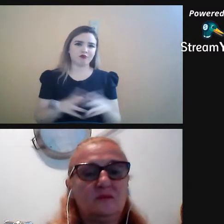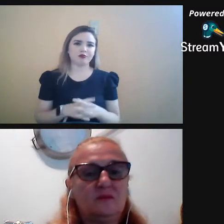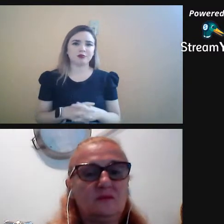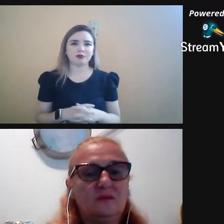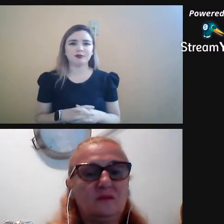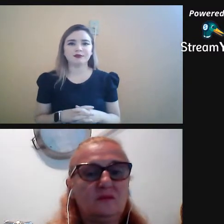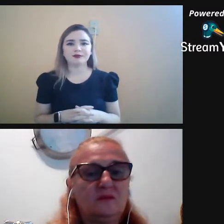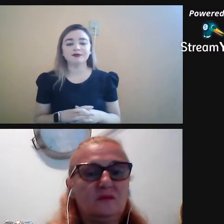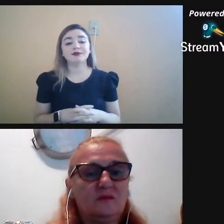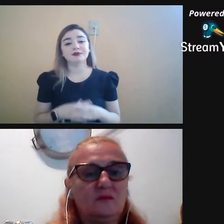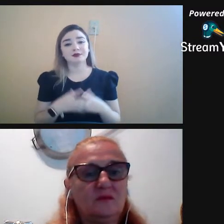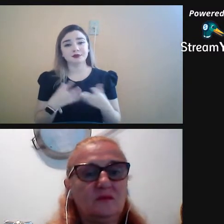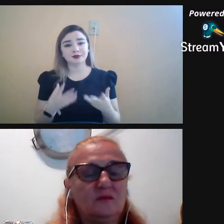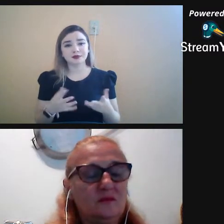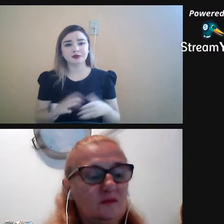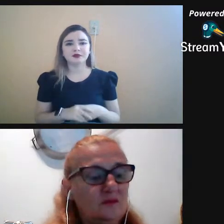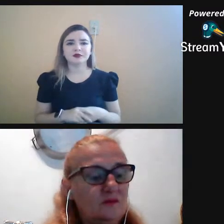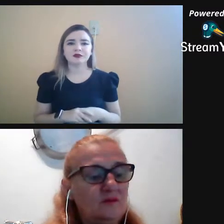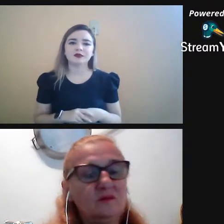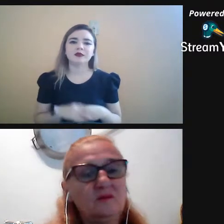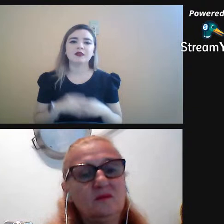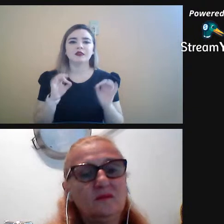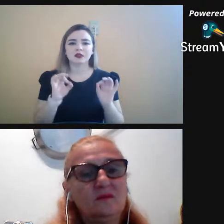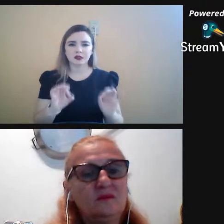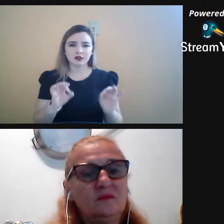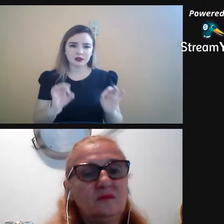Pois é, exatamente.